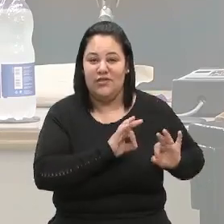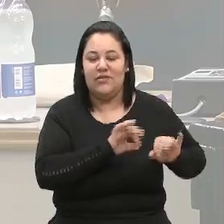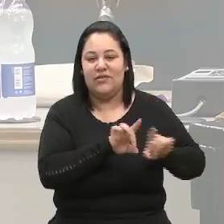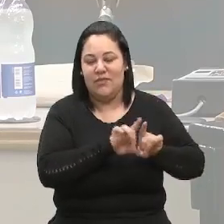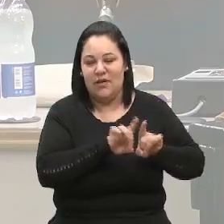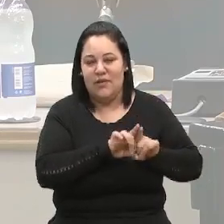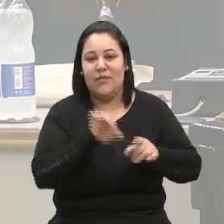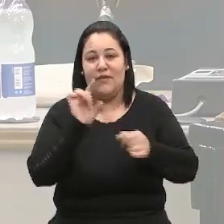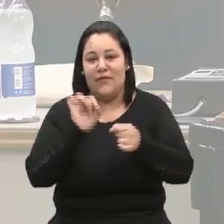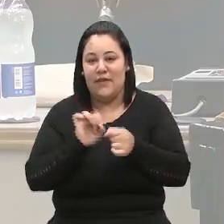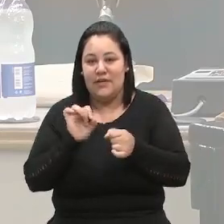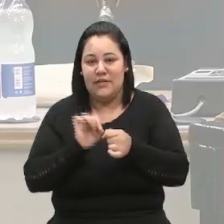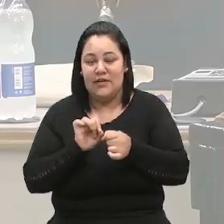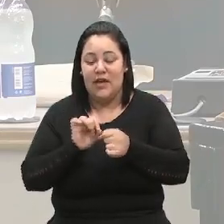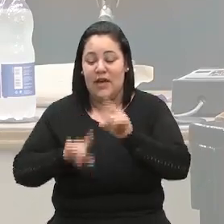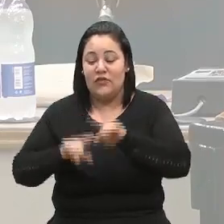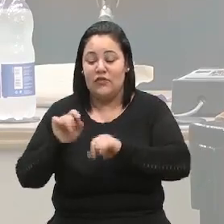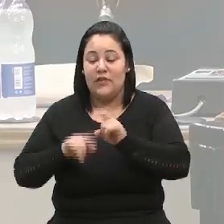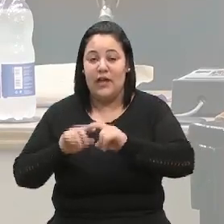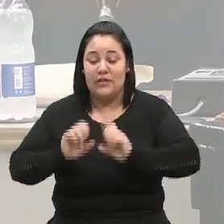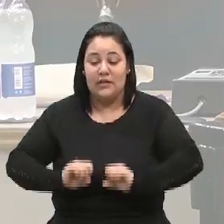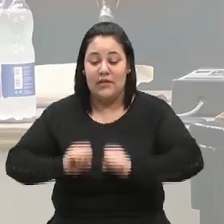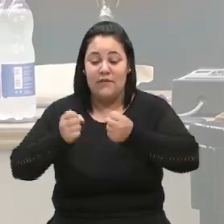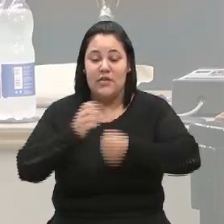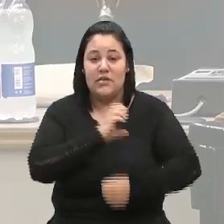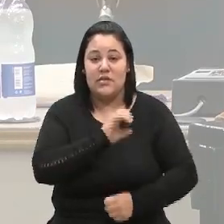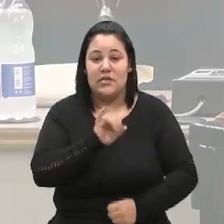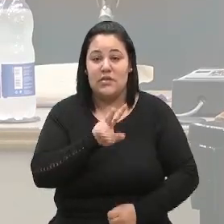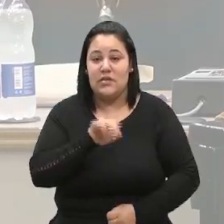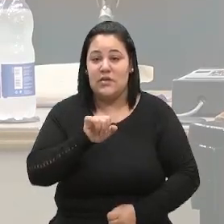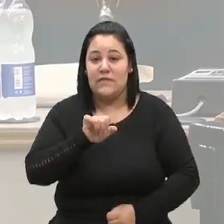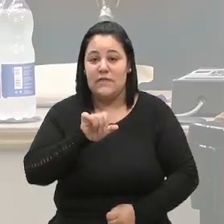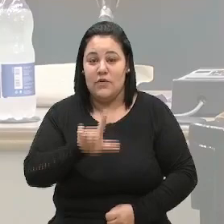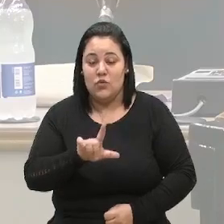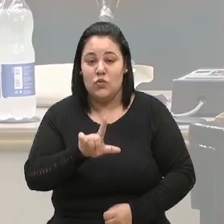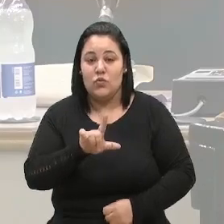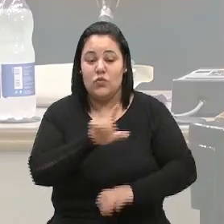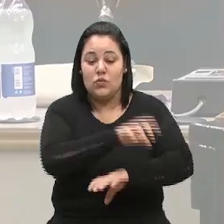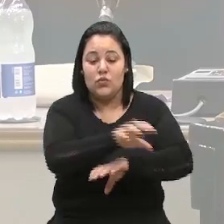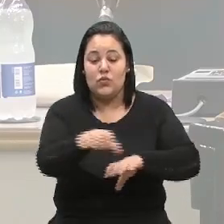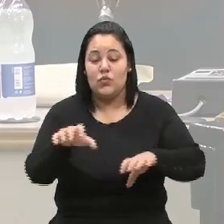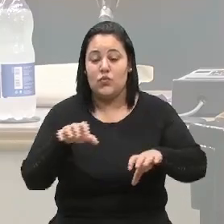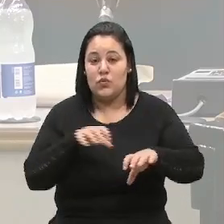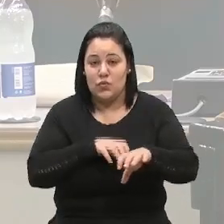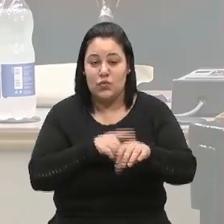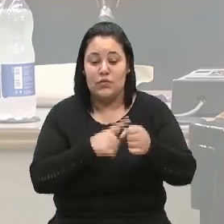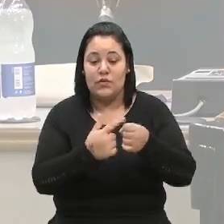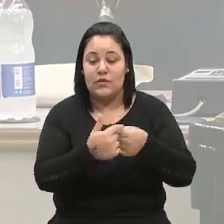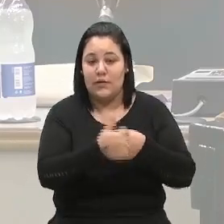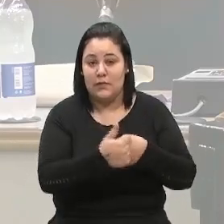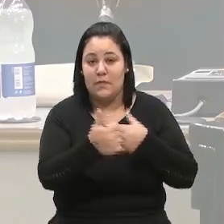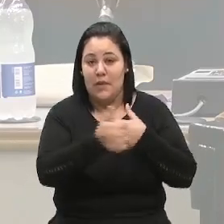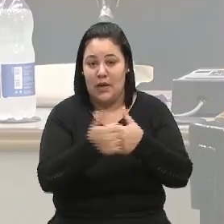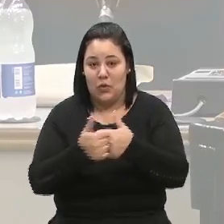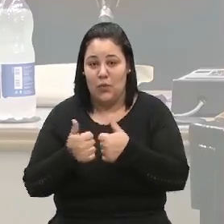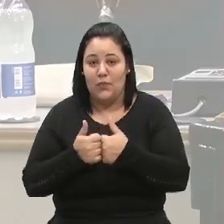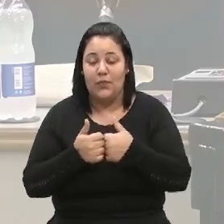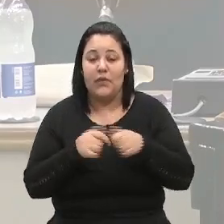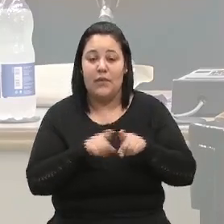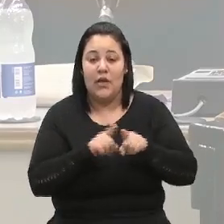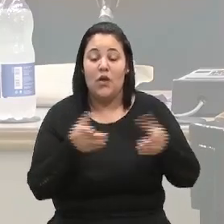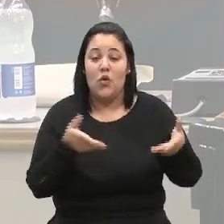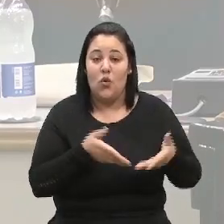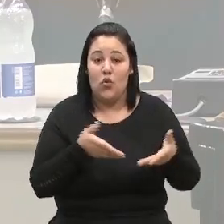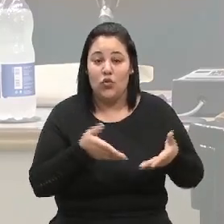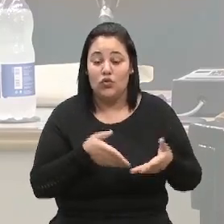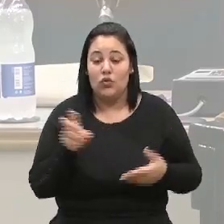as ações de defesa civil nos 60 municípios que compõem a sua área de responsabilidade territorial. Atualmente,